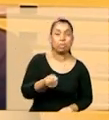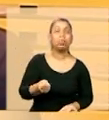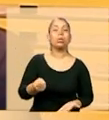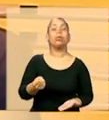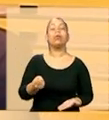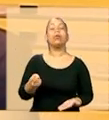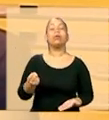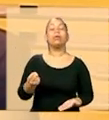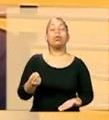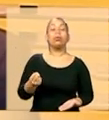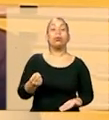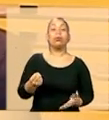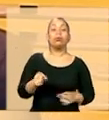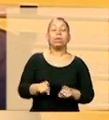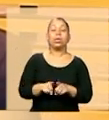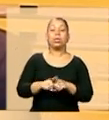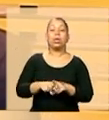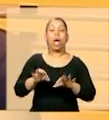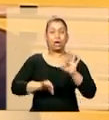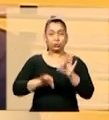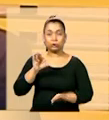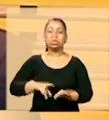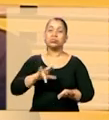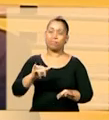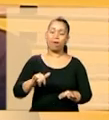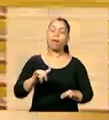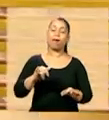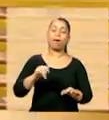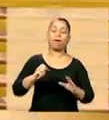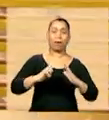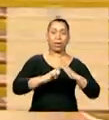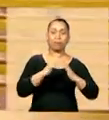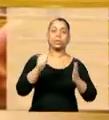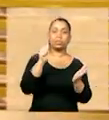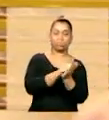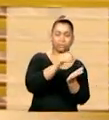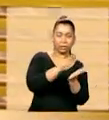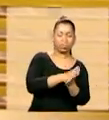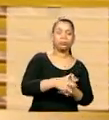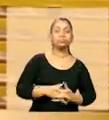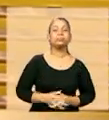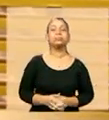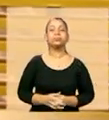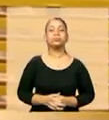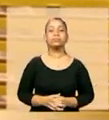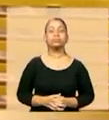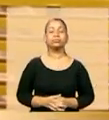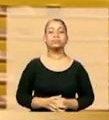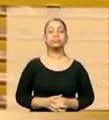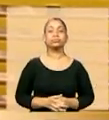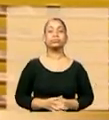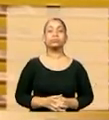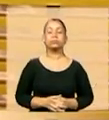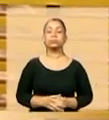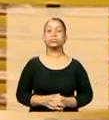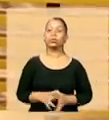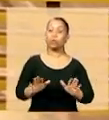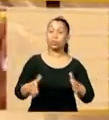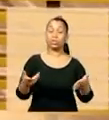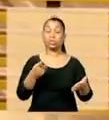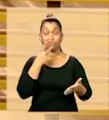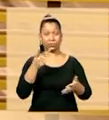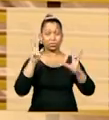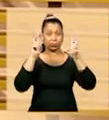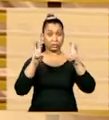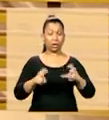responsabilidade apurada, o Poder Judiciário irá condenar a empresa. Ana Beatriz, a gente já está falando aqui de questões psicológicas. O Sereste